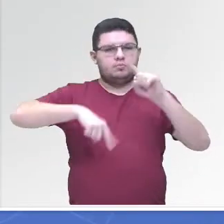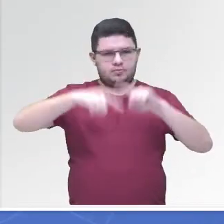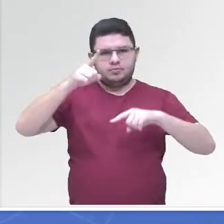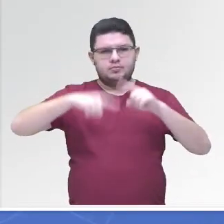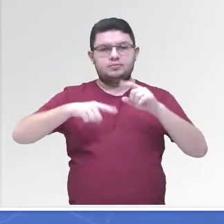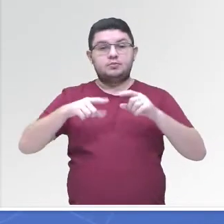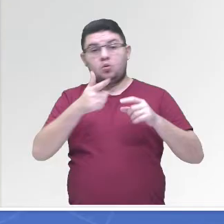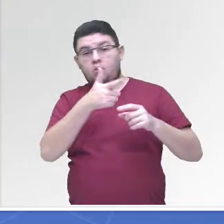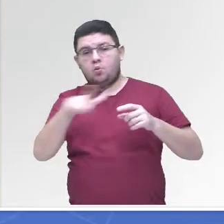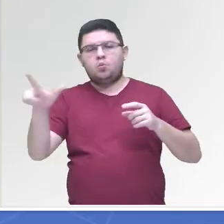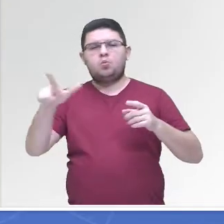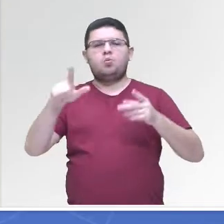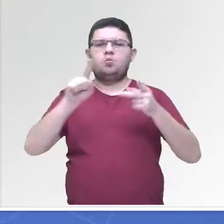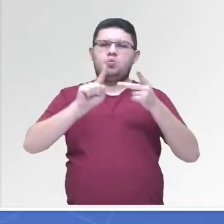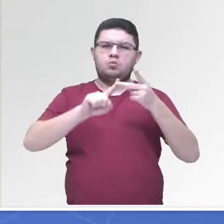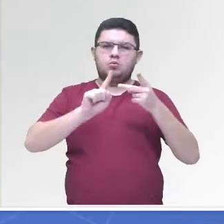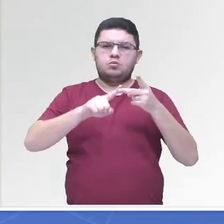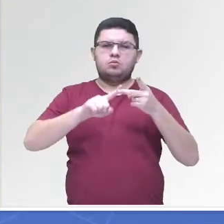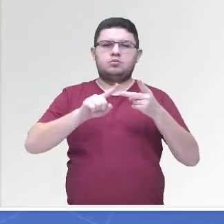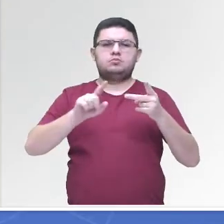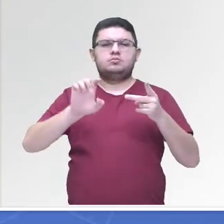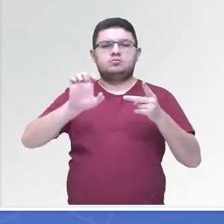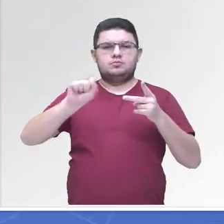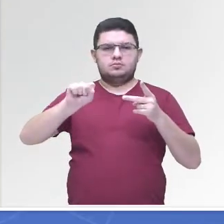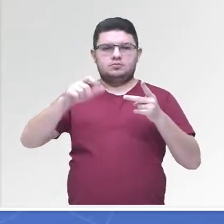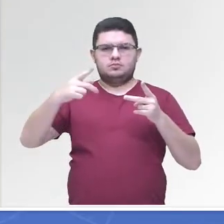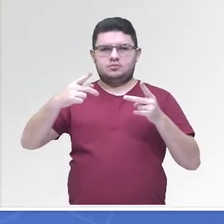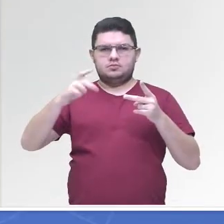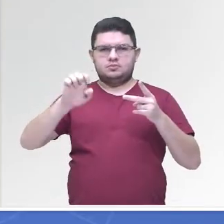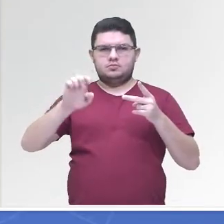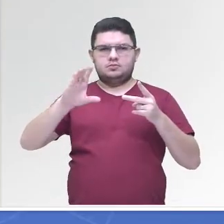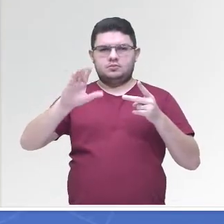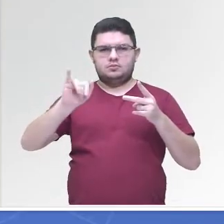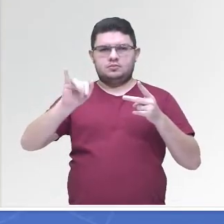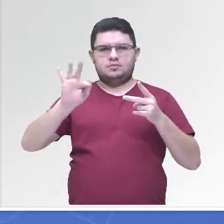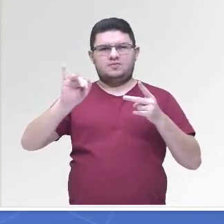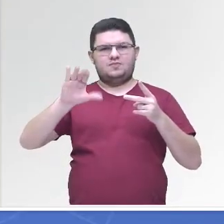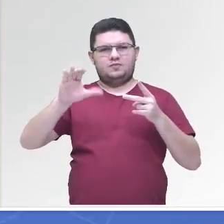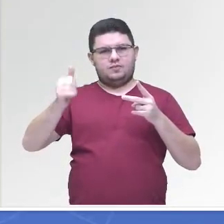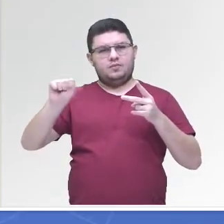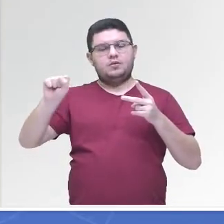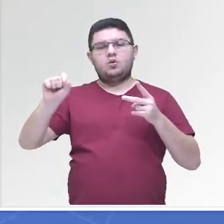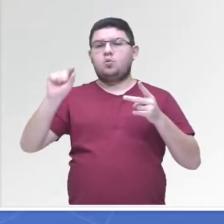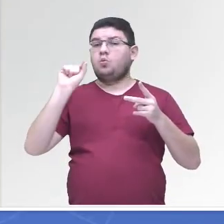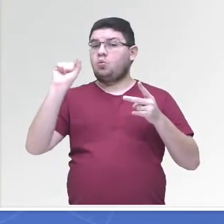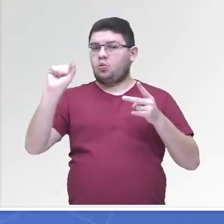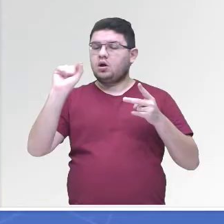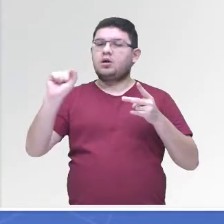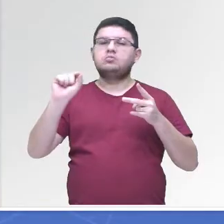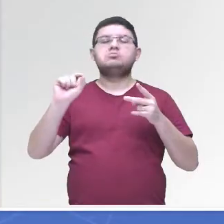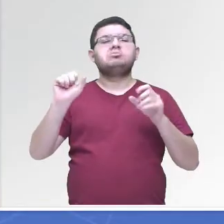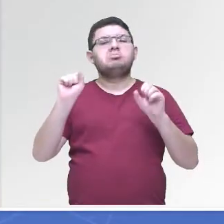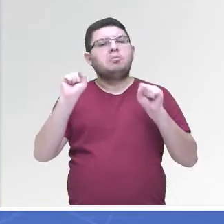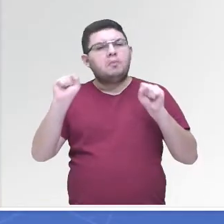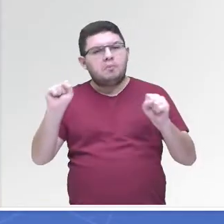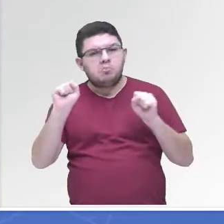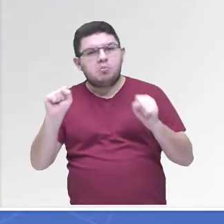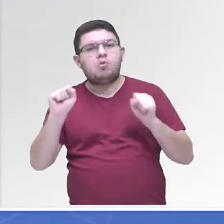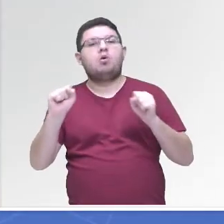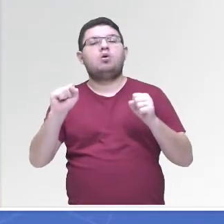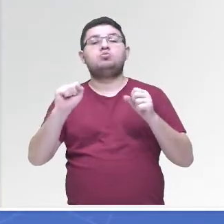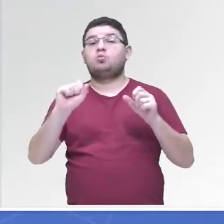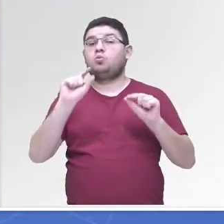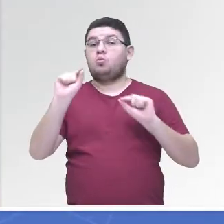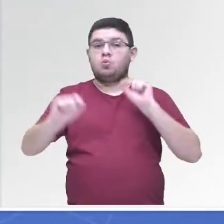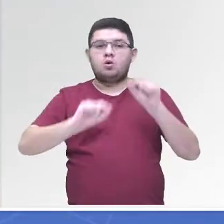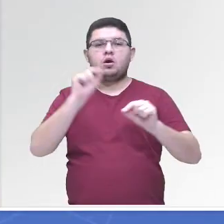Outras propriedades também muito importantes são as propriedades específicas, e aí a gente pode ter dentro aí dessas propriedades